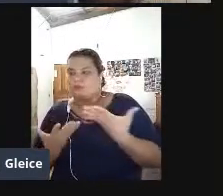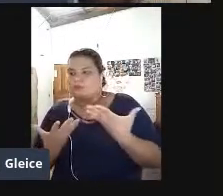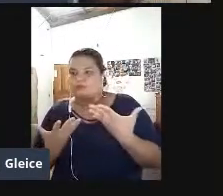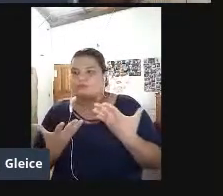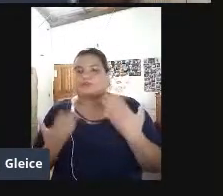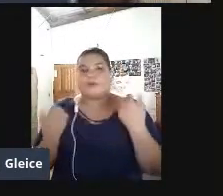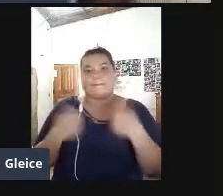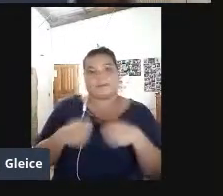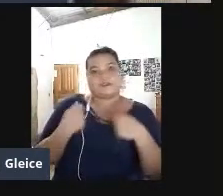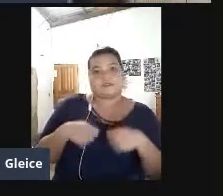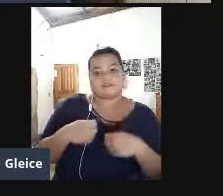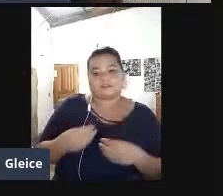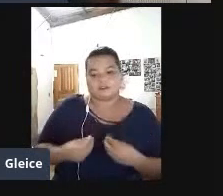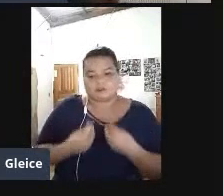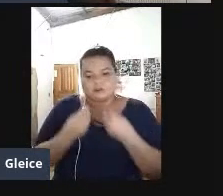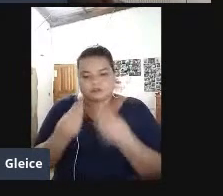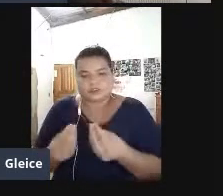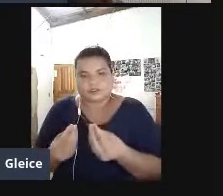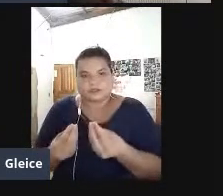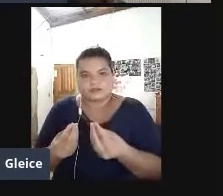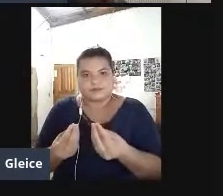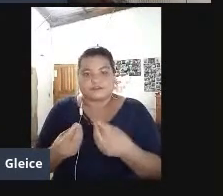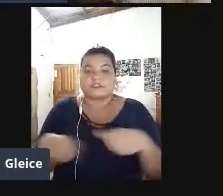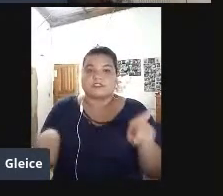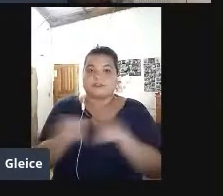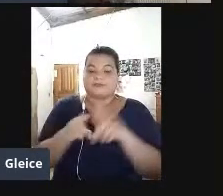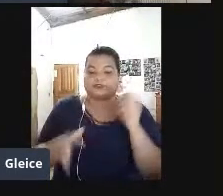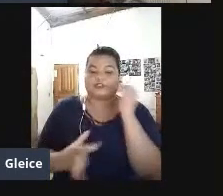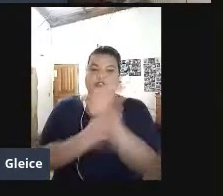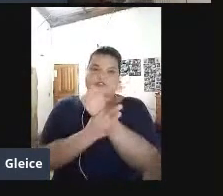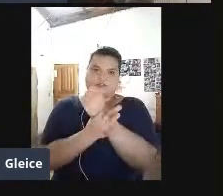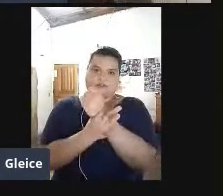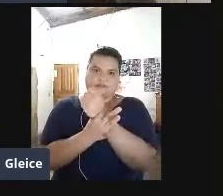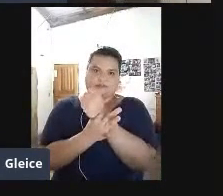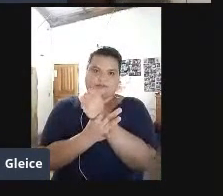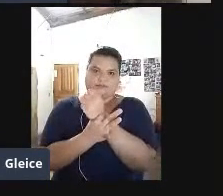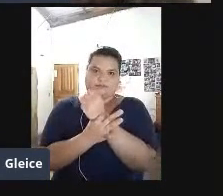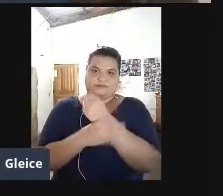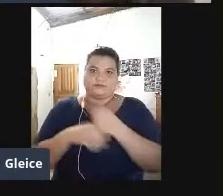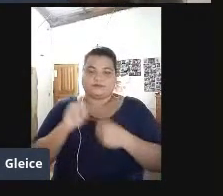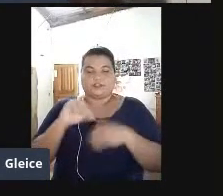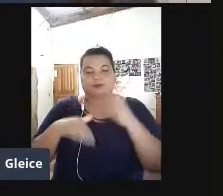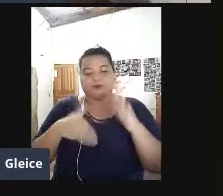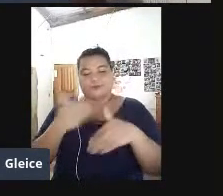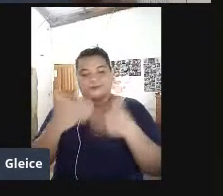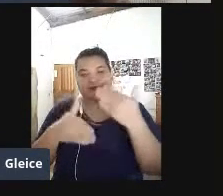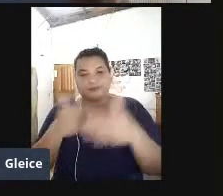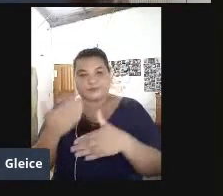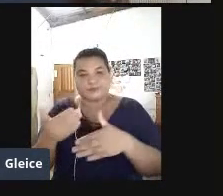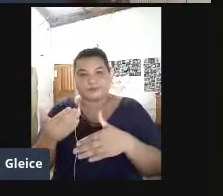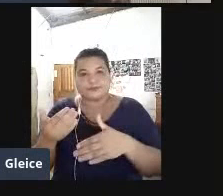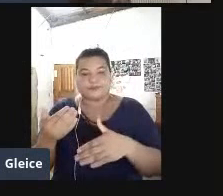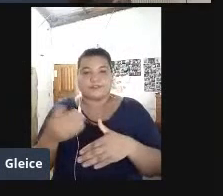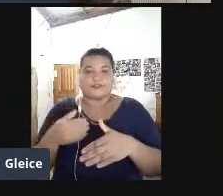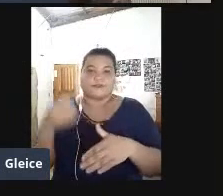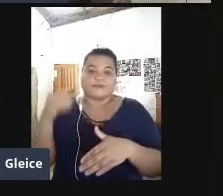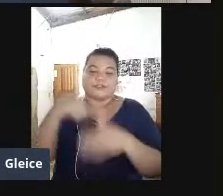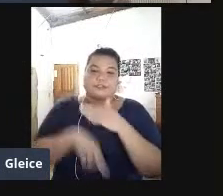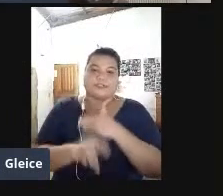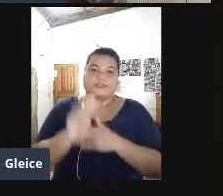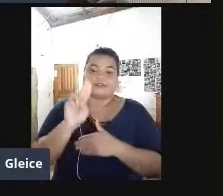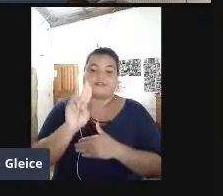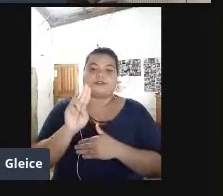é seguro para o meu paciente alcançar. Quanto mais tempo de internação vai passando, a gente vai começando a perder o medo de fazer